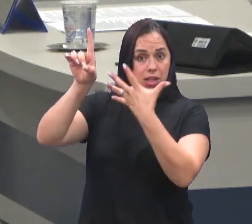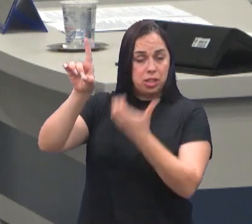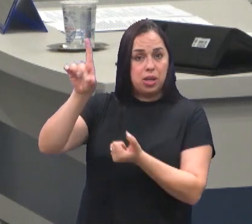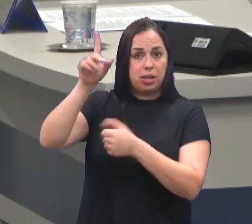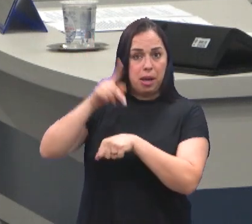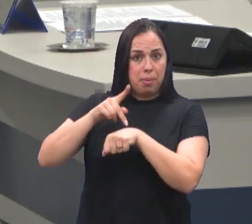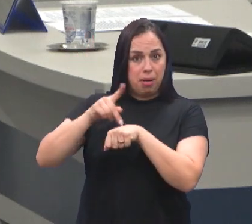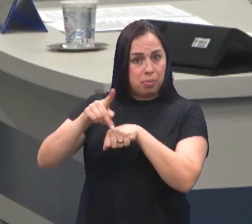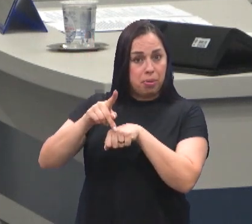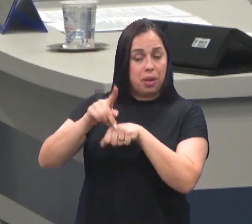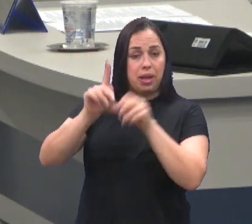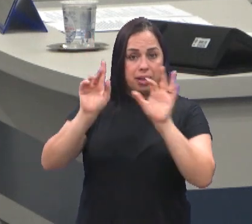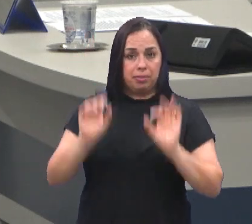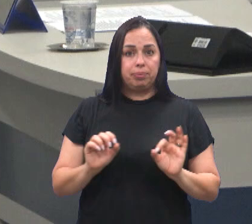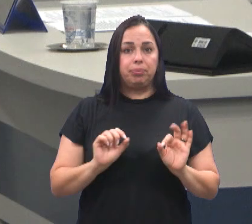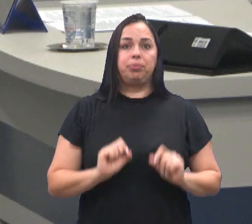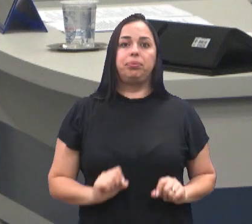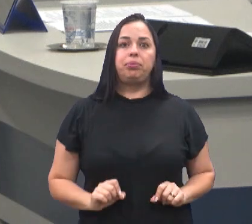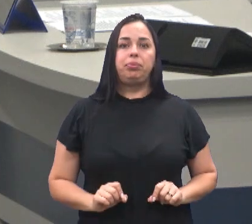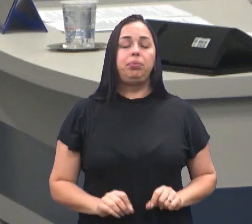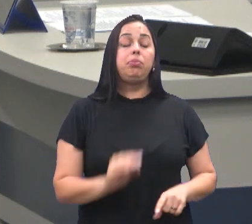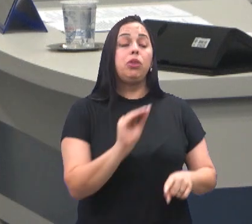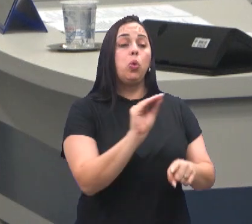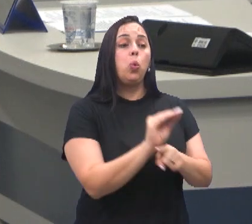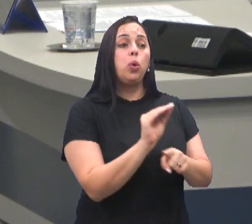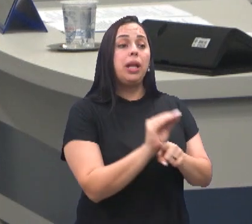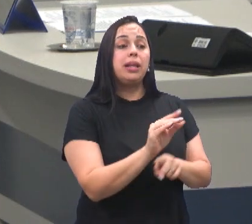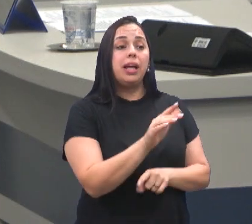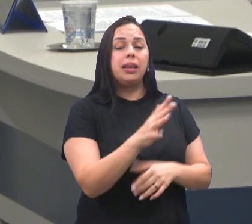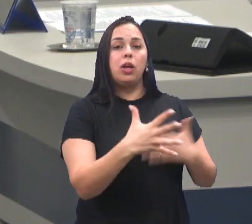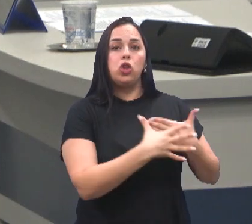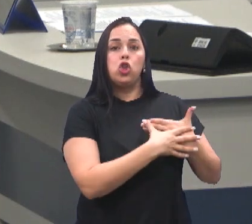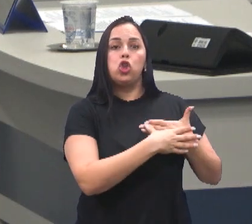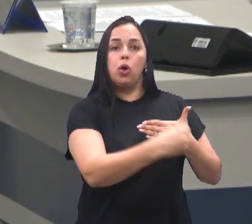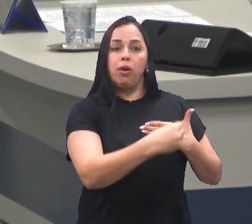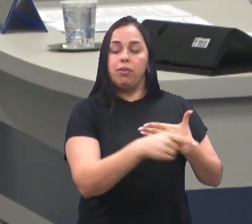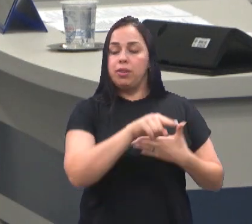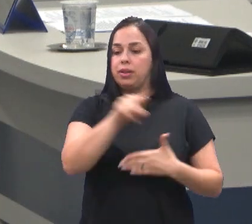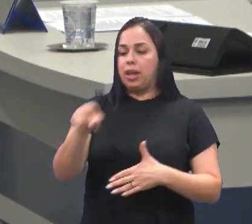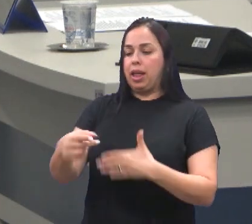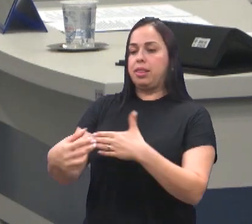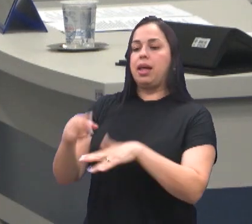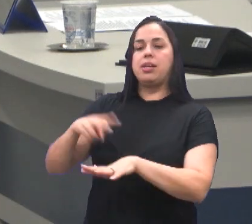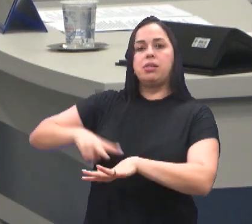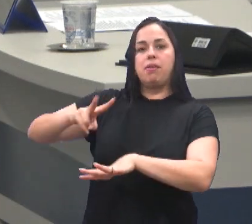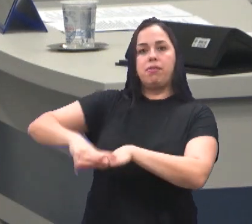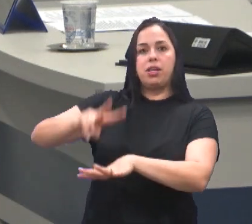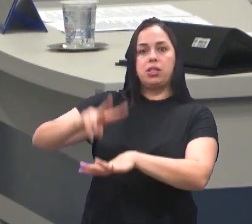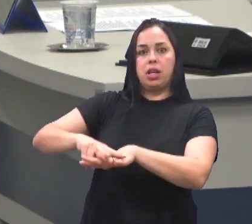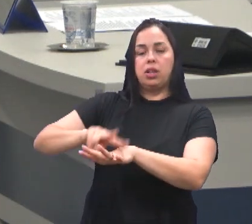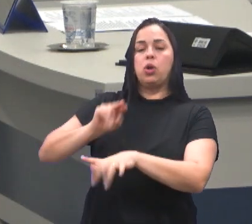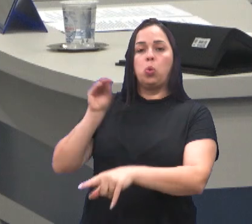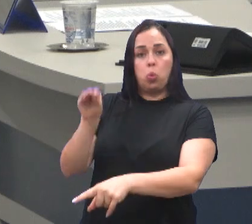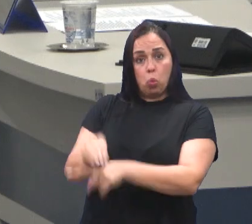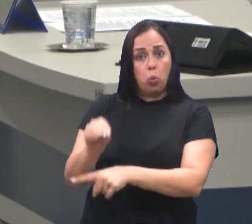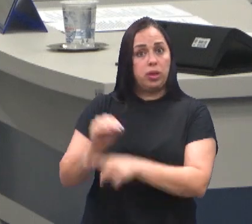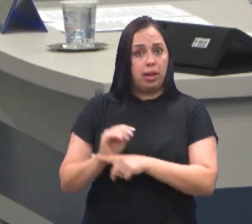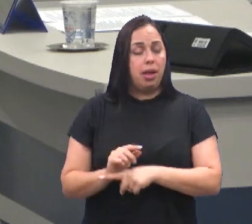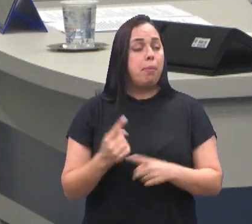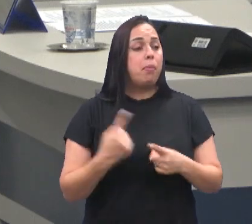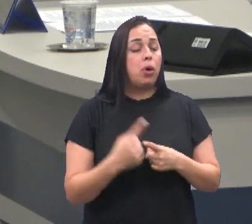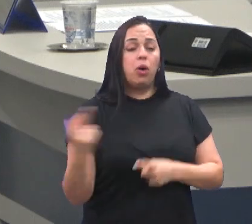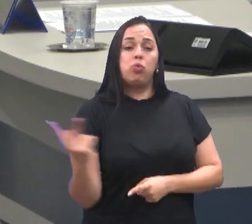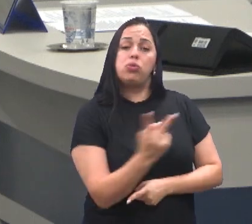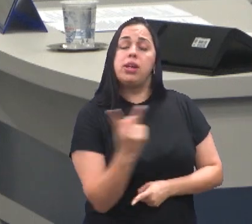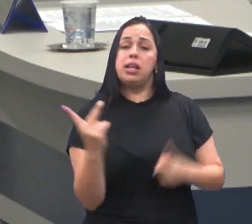imaculada é esta: cuidar dos órfãos e das viúvas em suas dificuldades e não